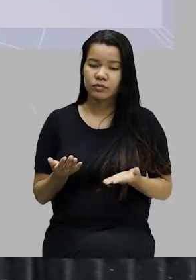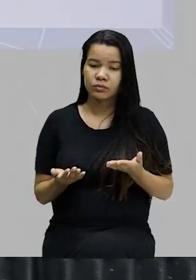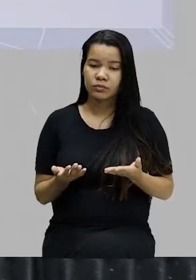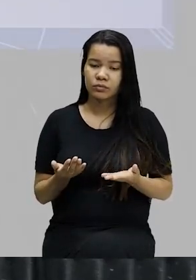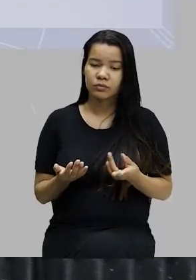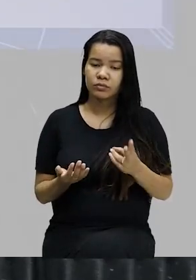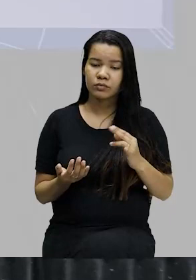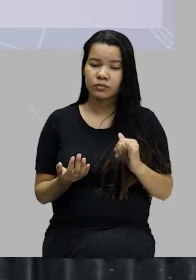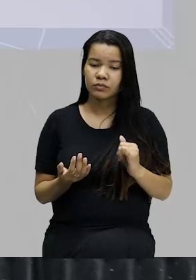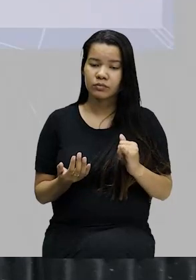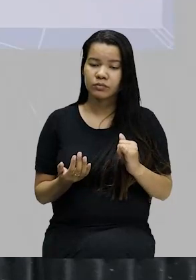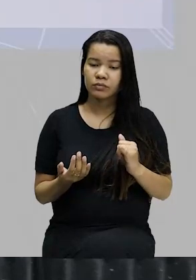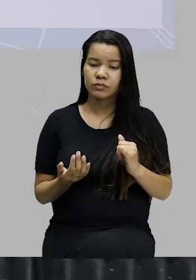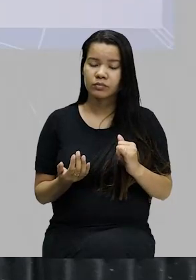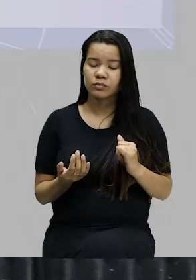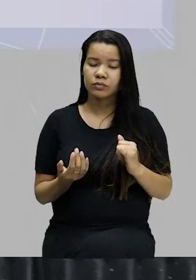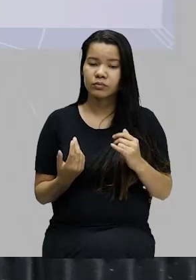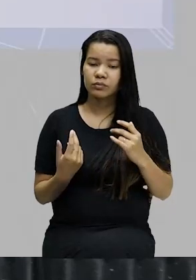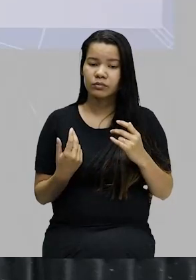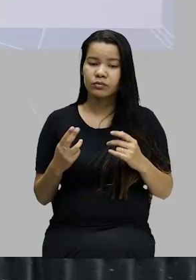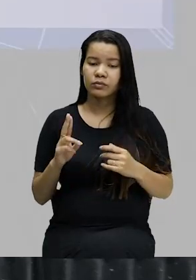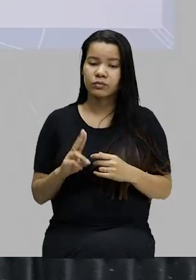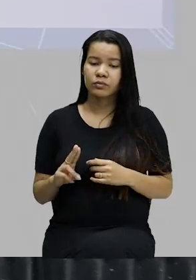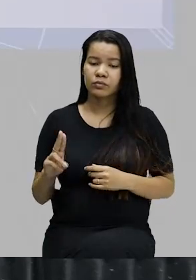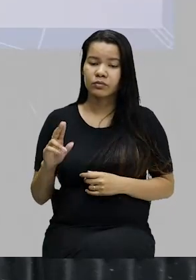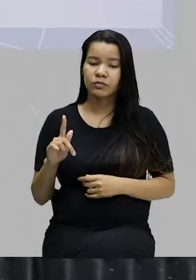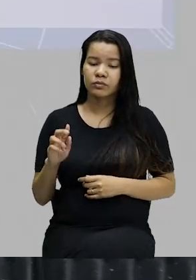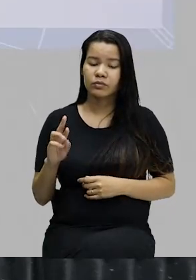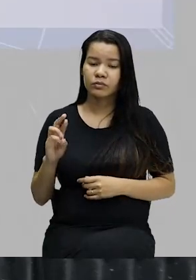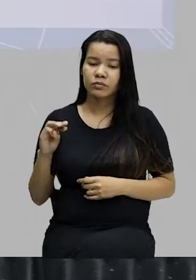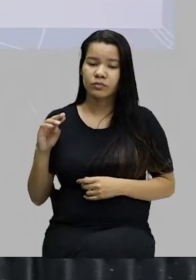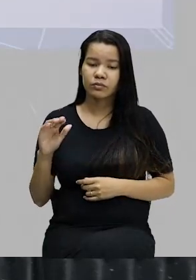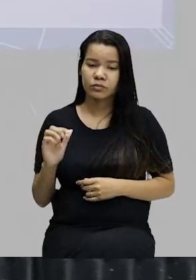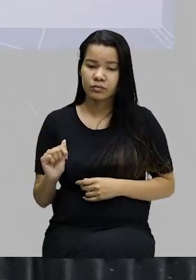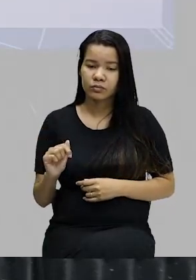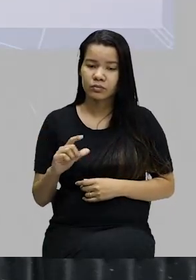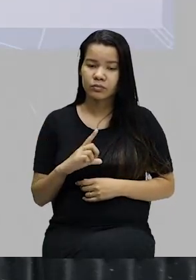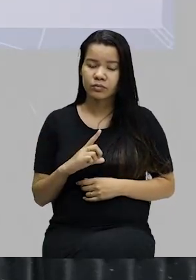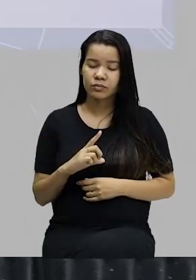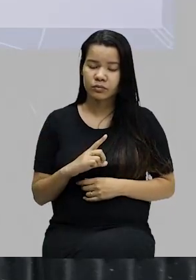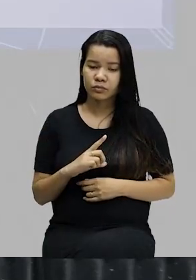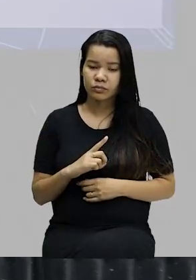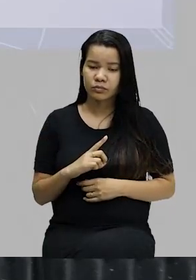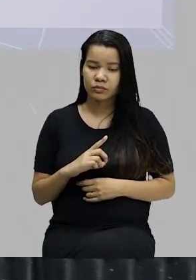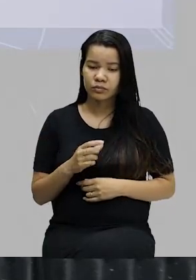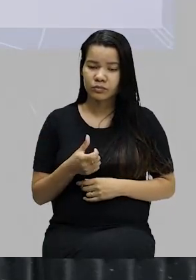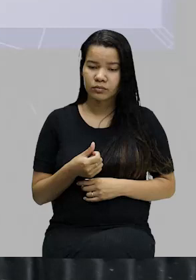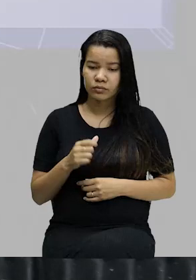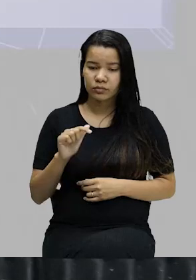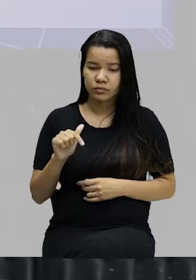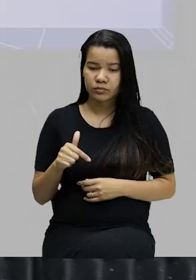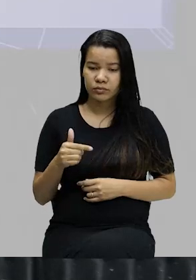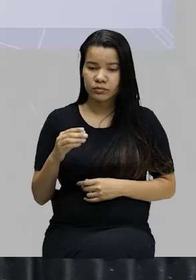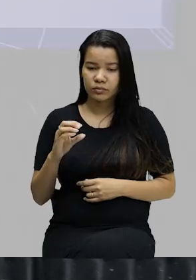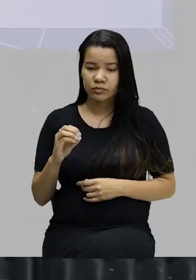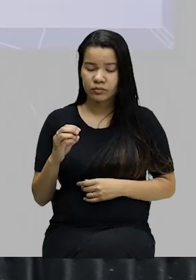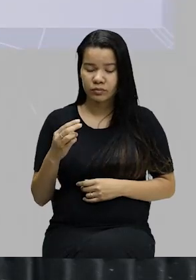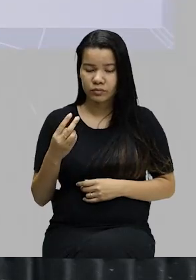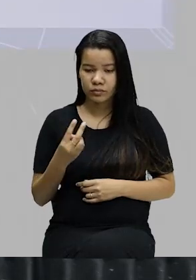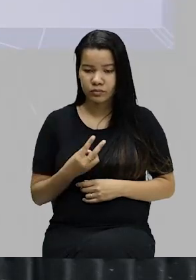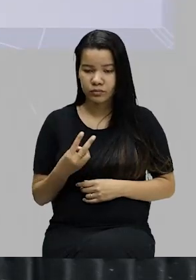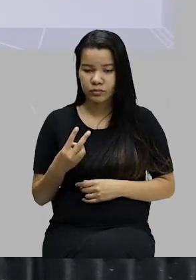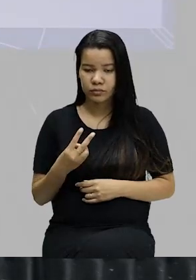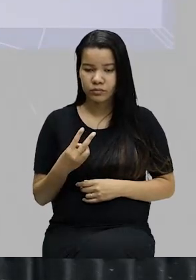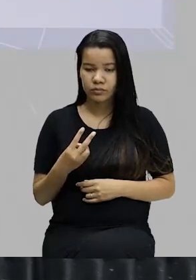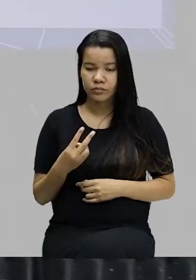irá acusar 1 grama. Então, 1 grama contém 6,02 vezes 10 elevado a